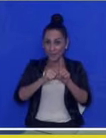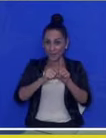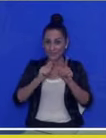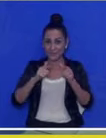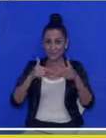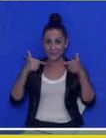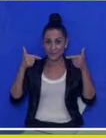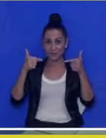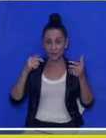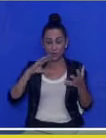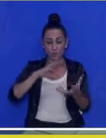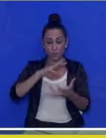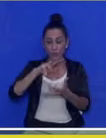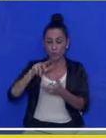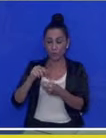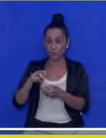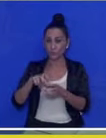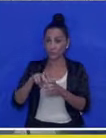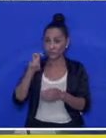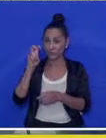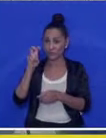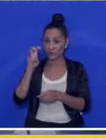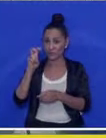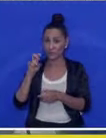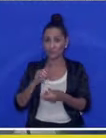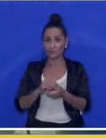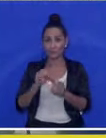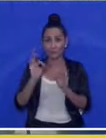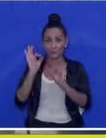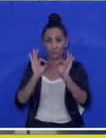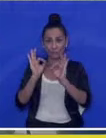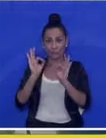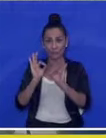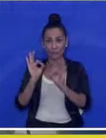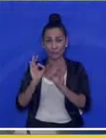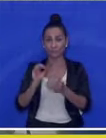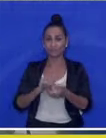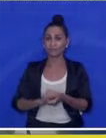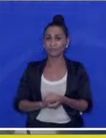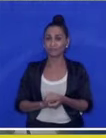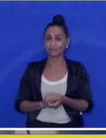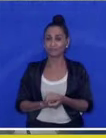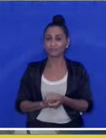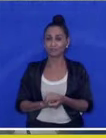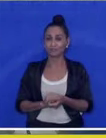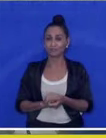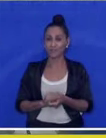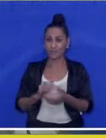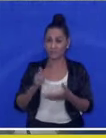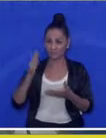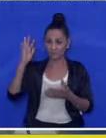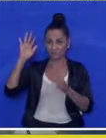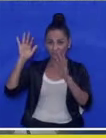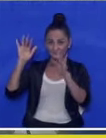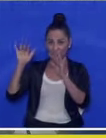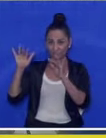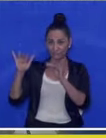globo número 5 está preparado. Bolas posicionadas. Apostas em mãos. Vamos